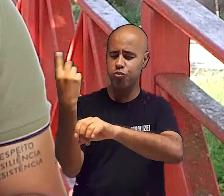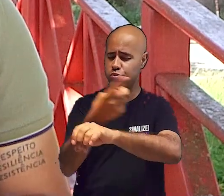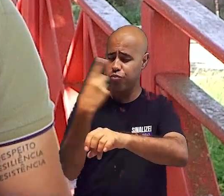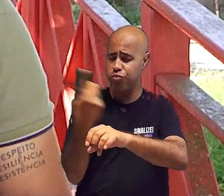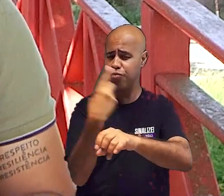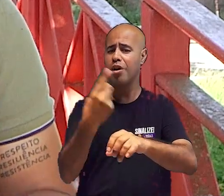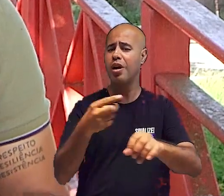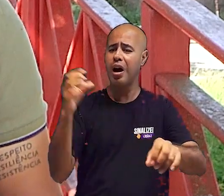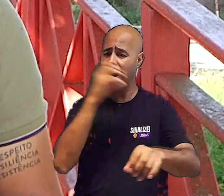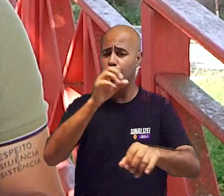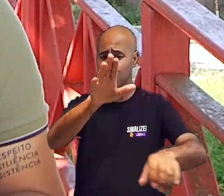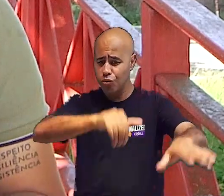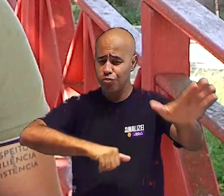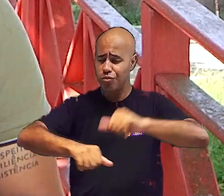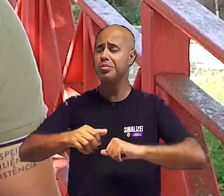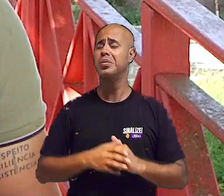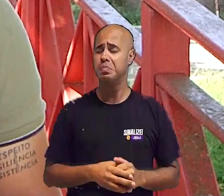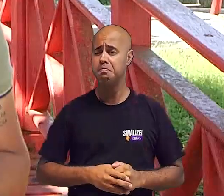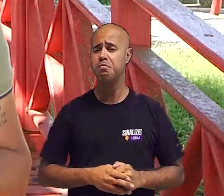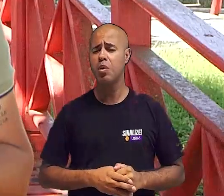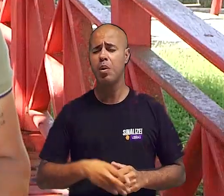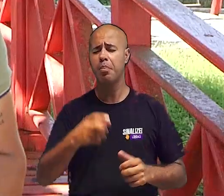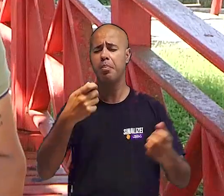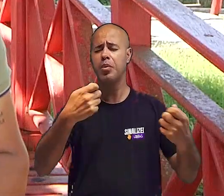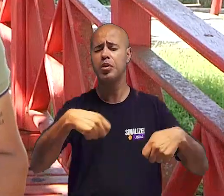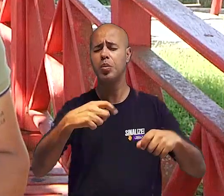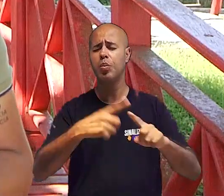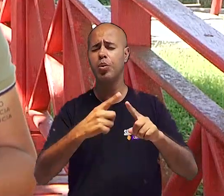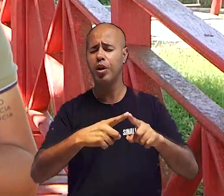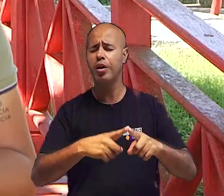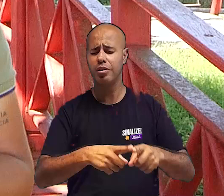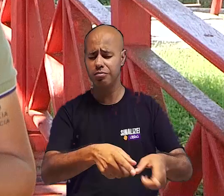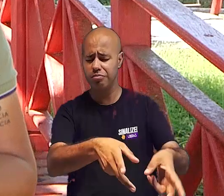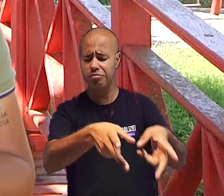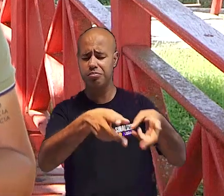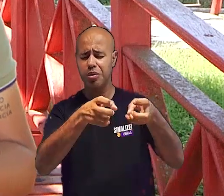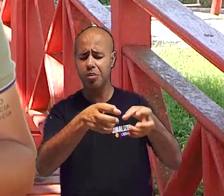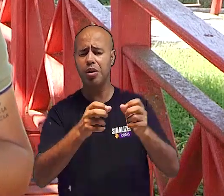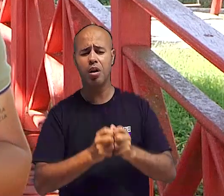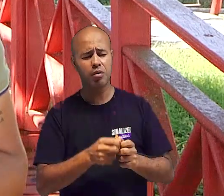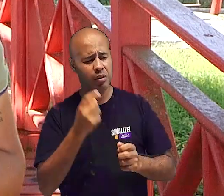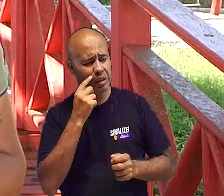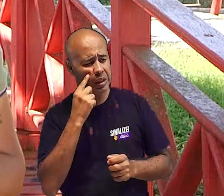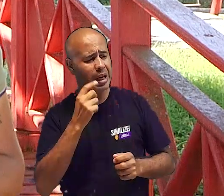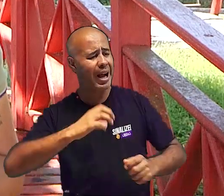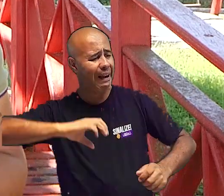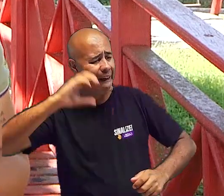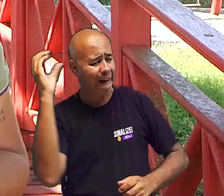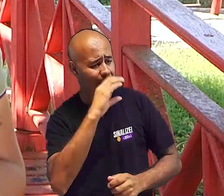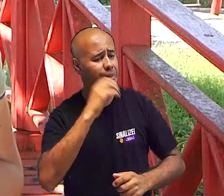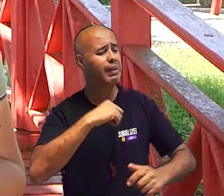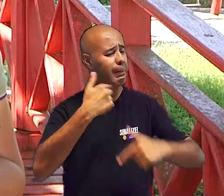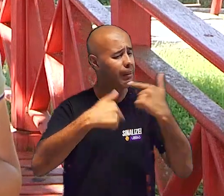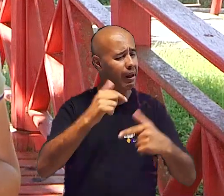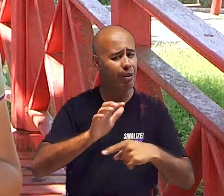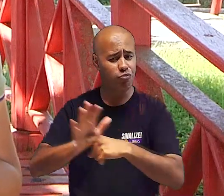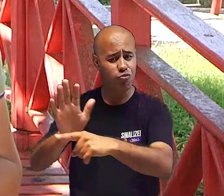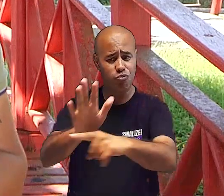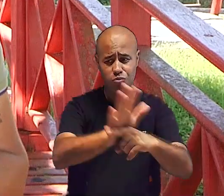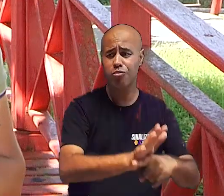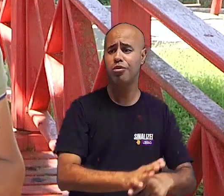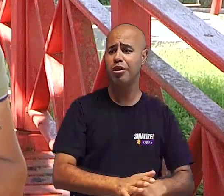de atendimento móvel de urgência u a justificativa para essa indicação é de garantir que os serviços de